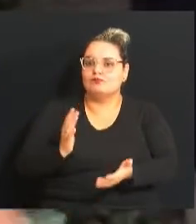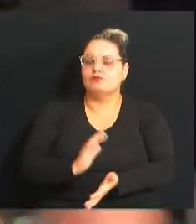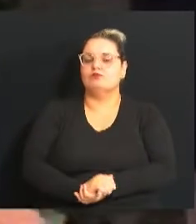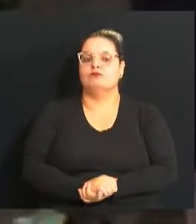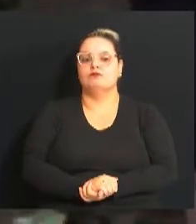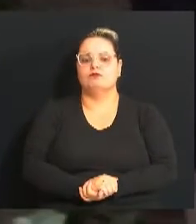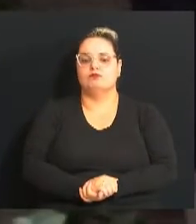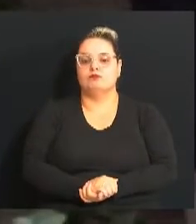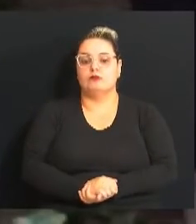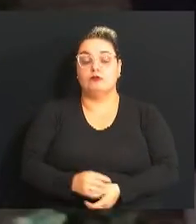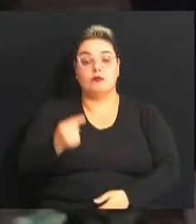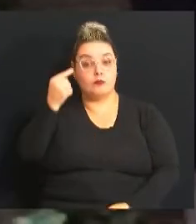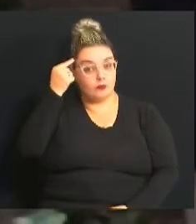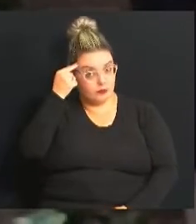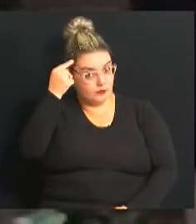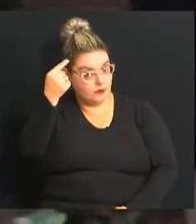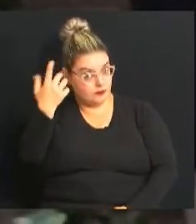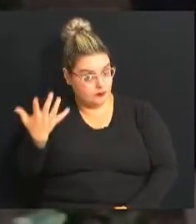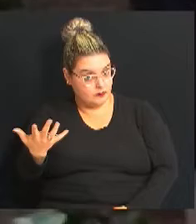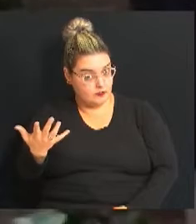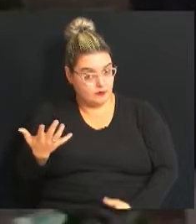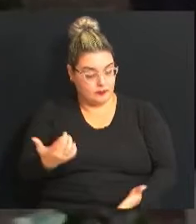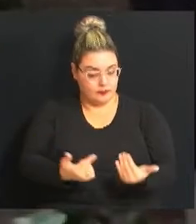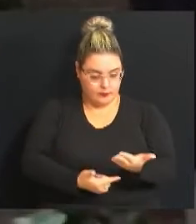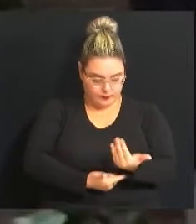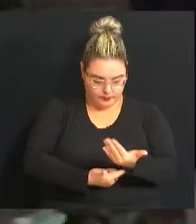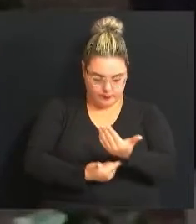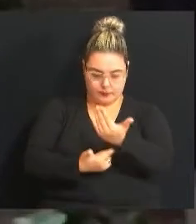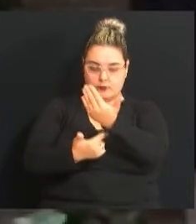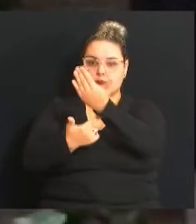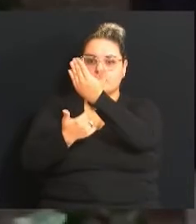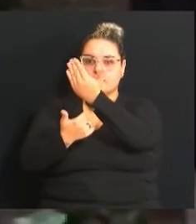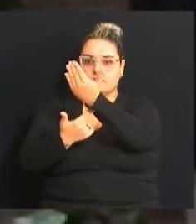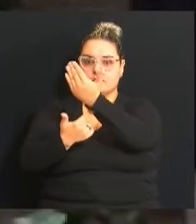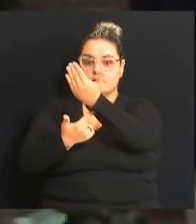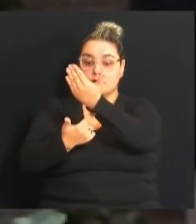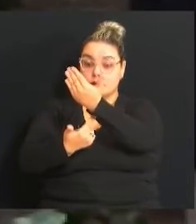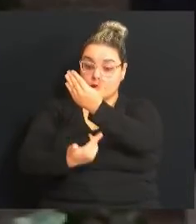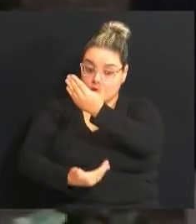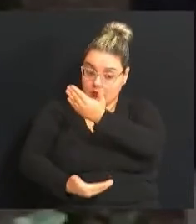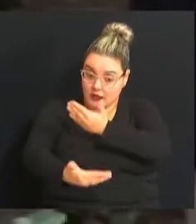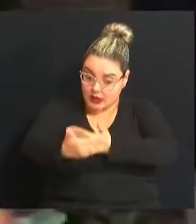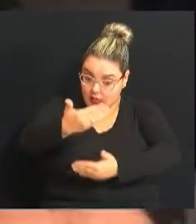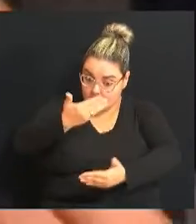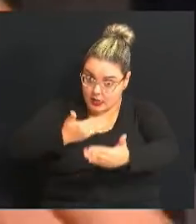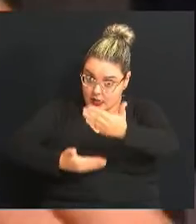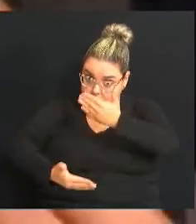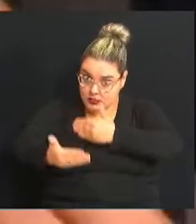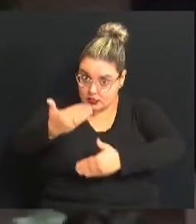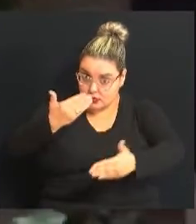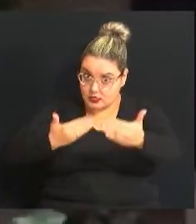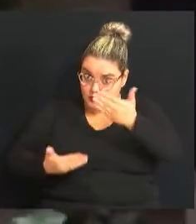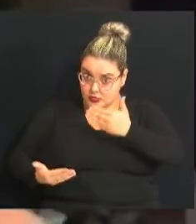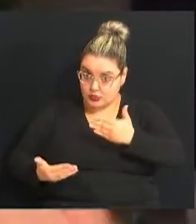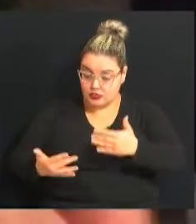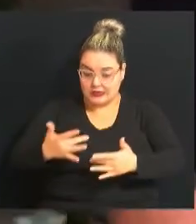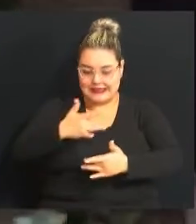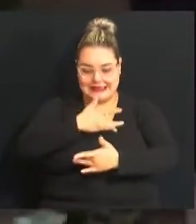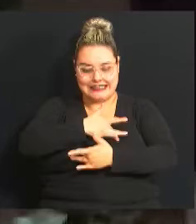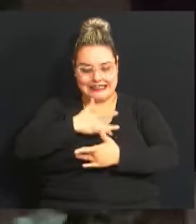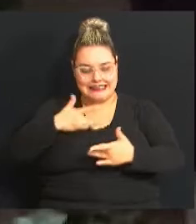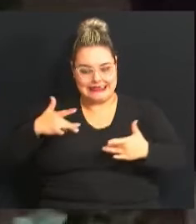O ideal é que a tecnologia esteja a serviço do selfie, esteja a serviço da saúde,